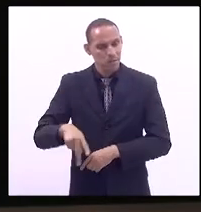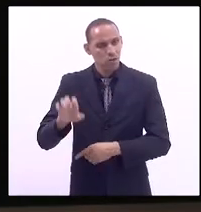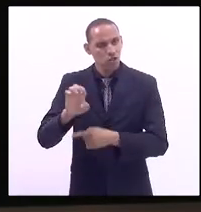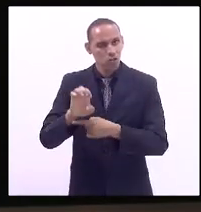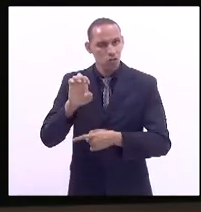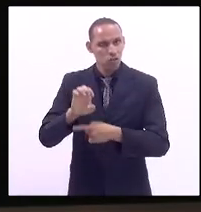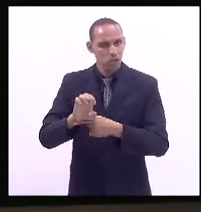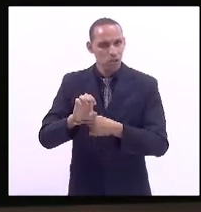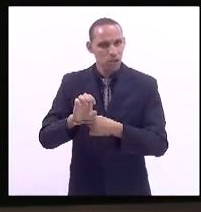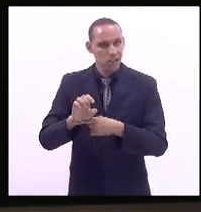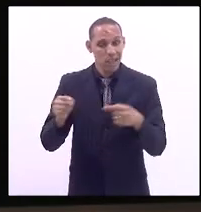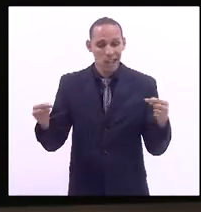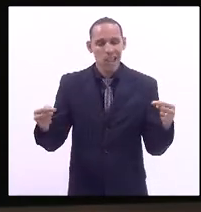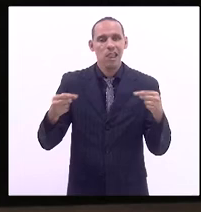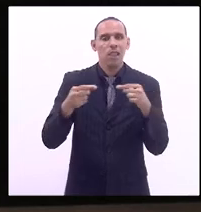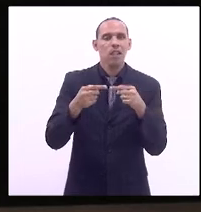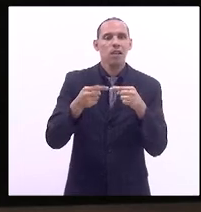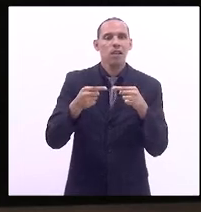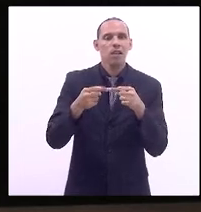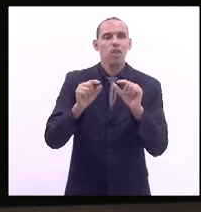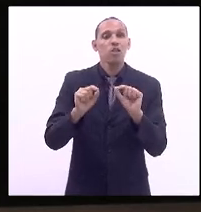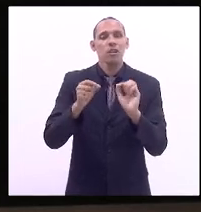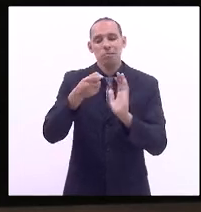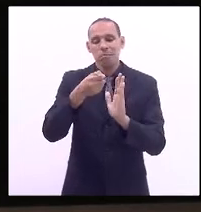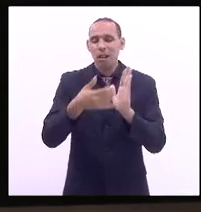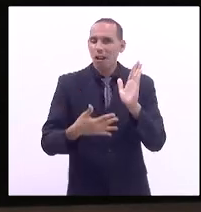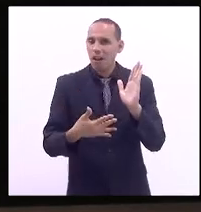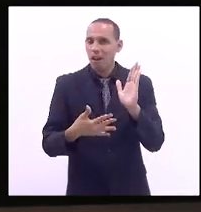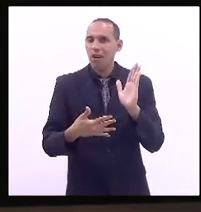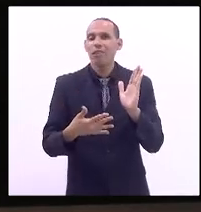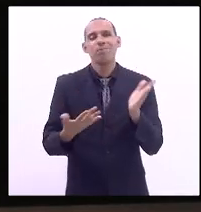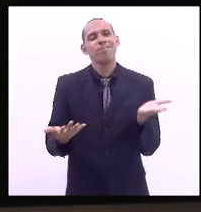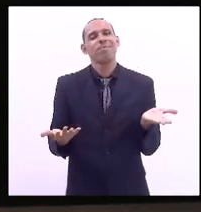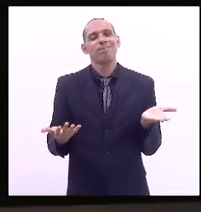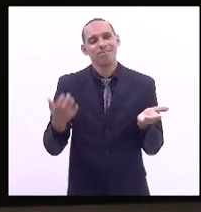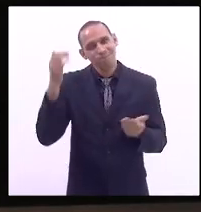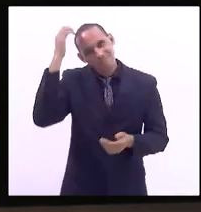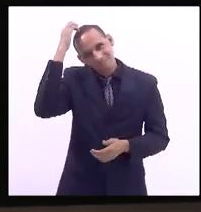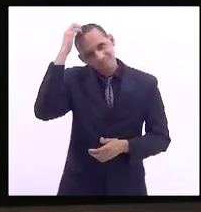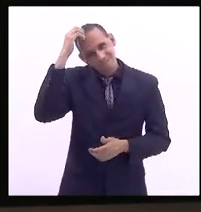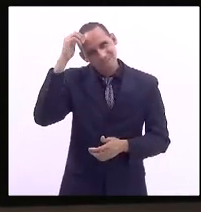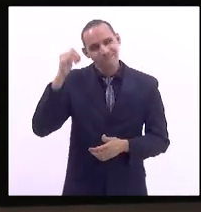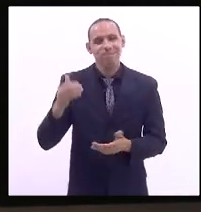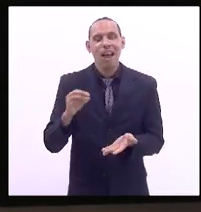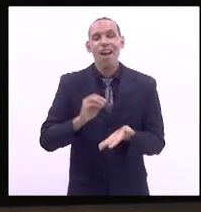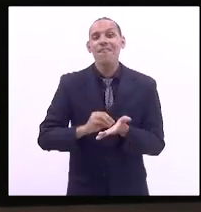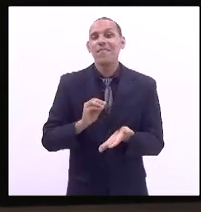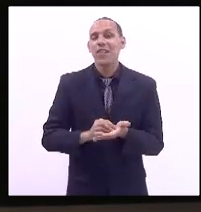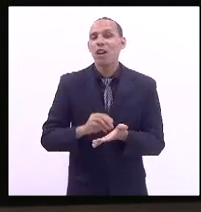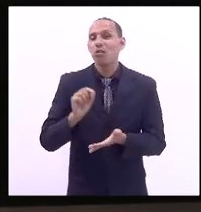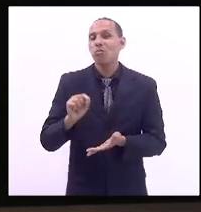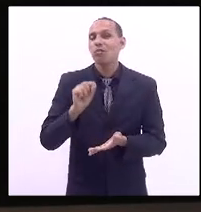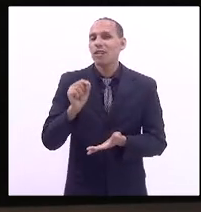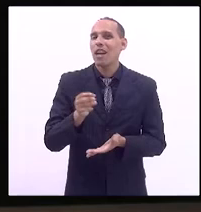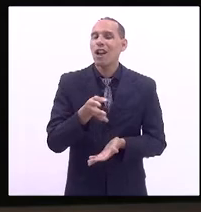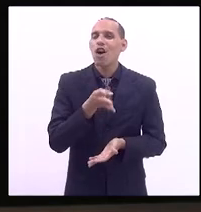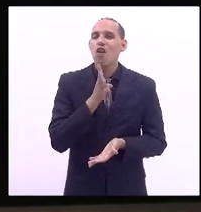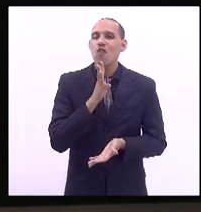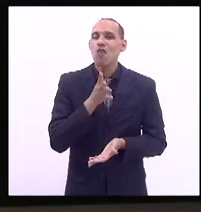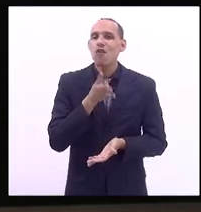Janeiro em relação à matéria então isso aí demonstra uma falta de